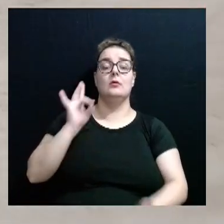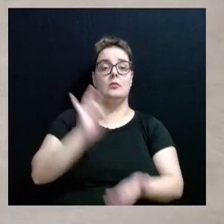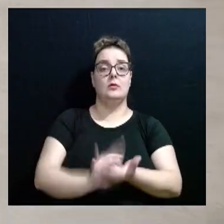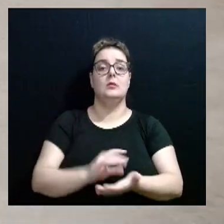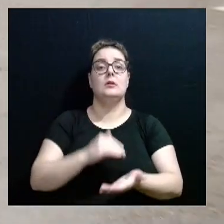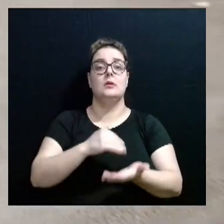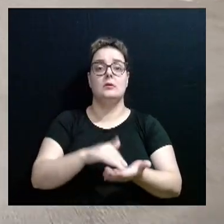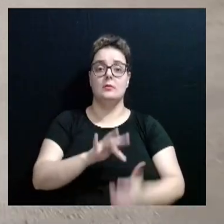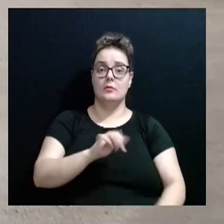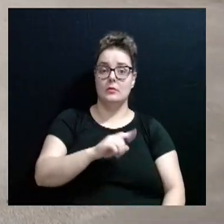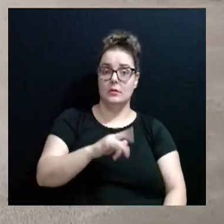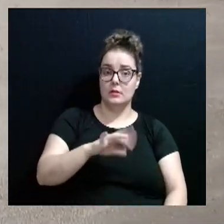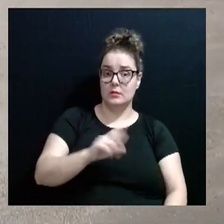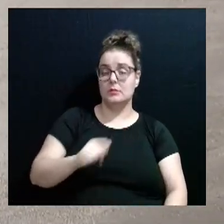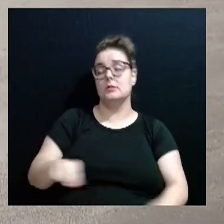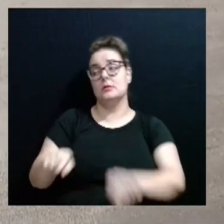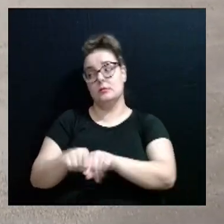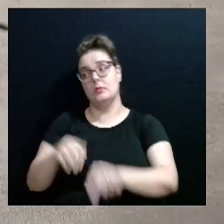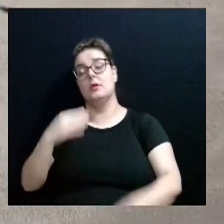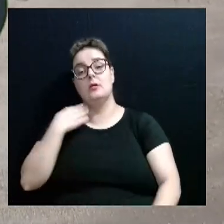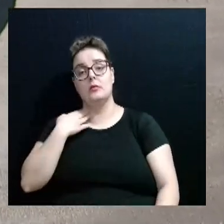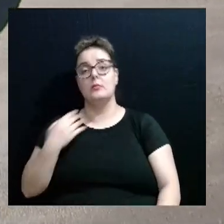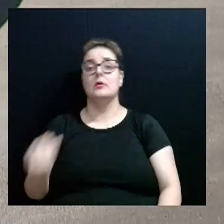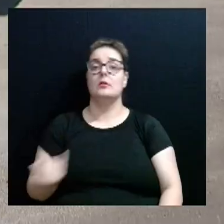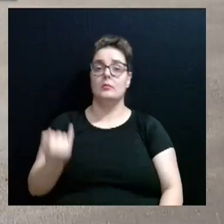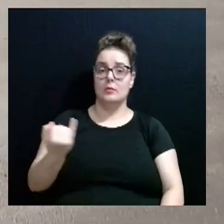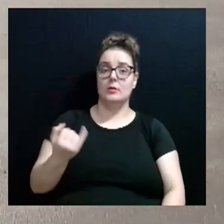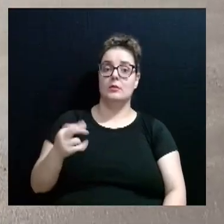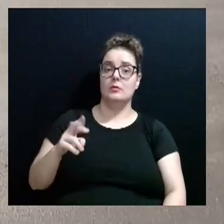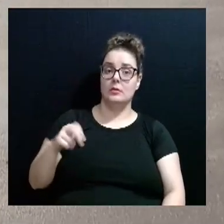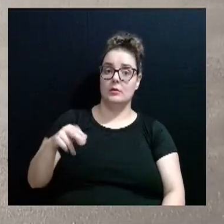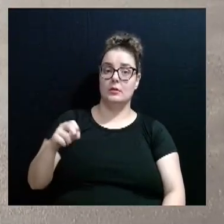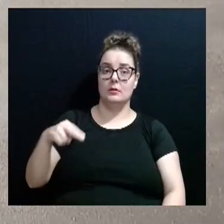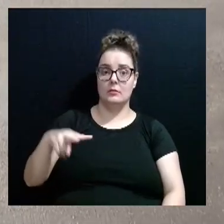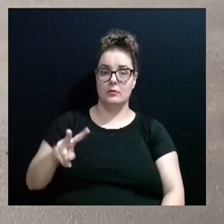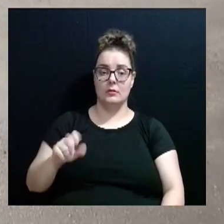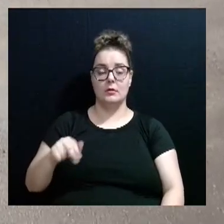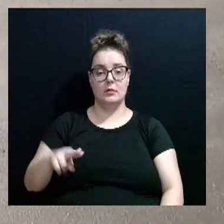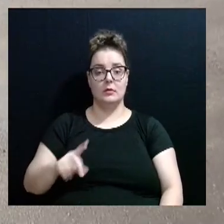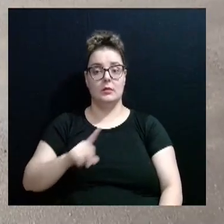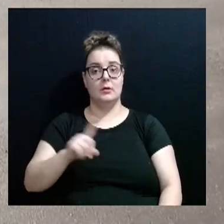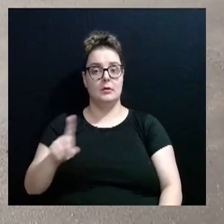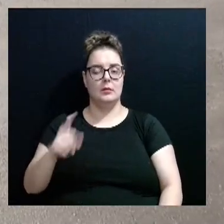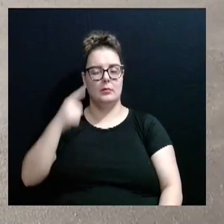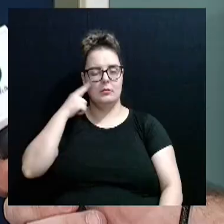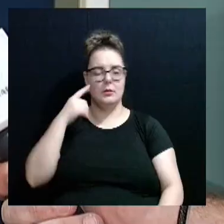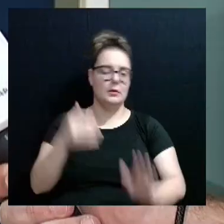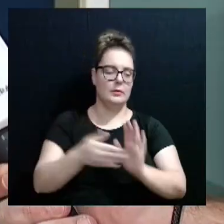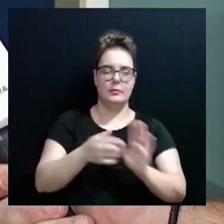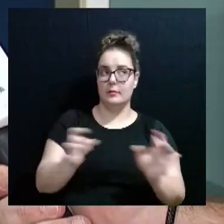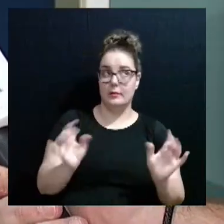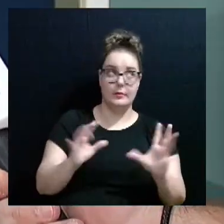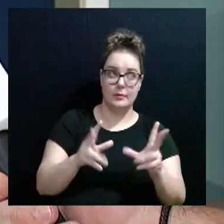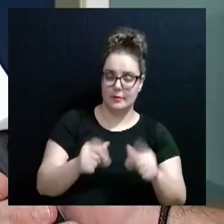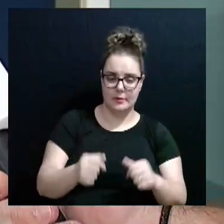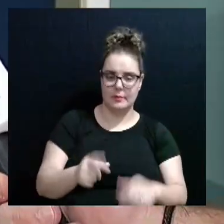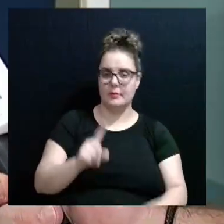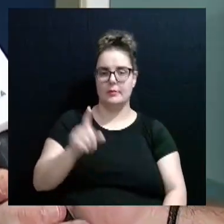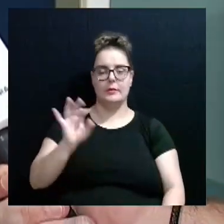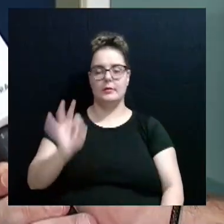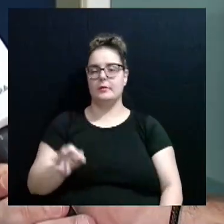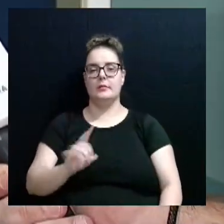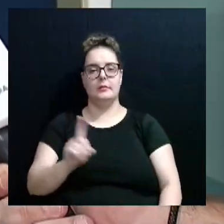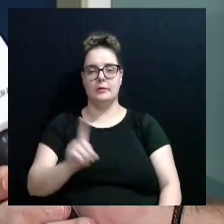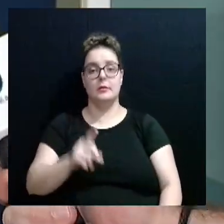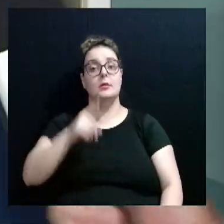também o seu banco com as informações pertinentes ao Renavan. Não caia, não imagina que está aquele desconto imperdível, vai ser verdade, né? Desconfiem